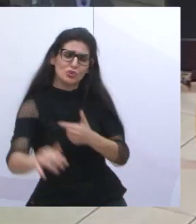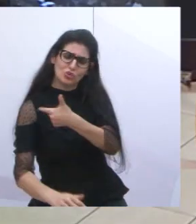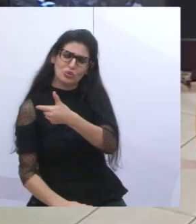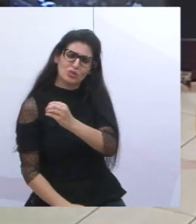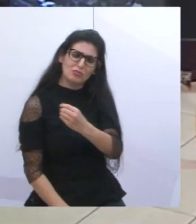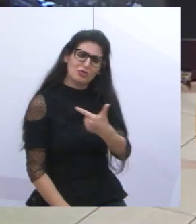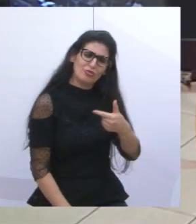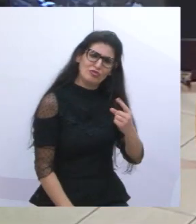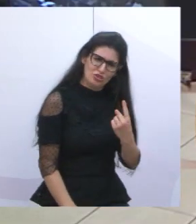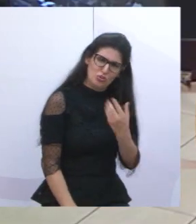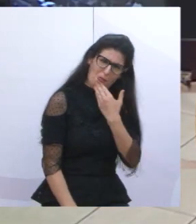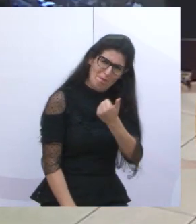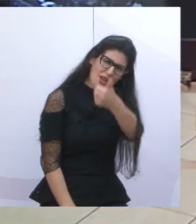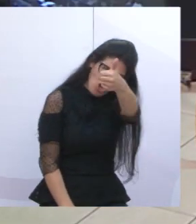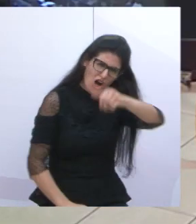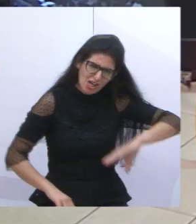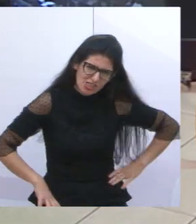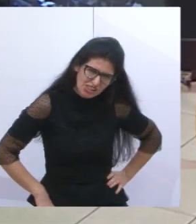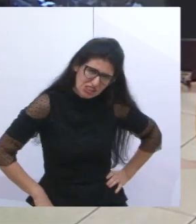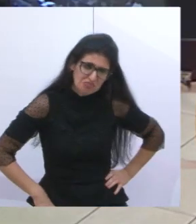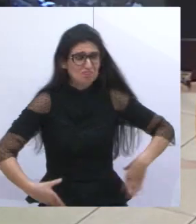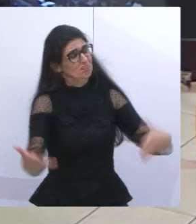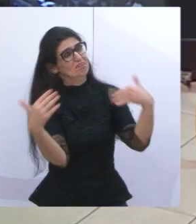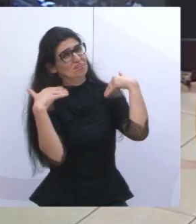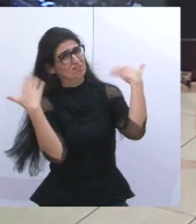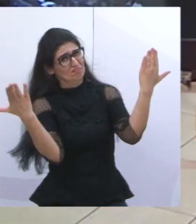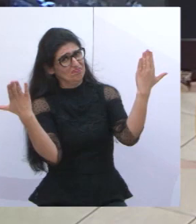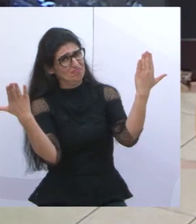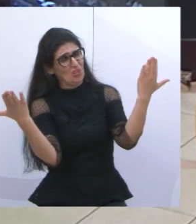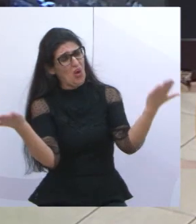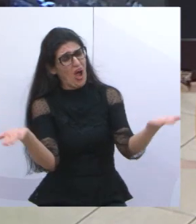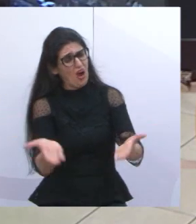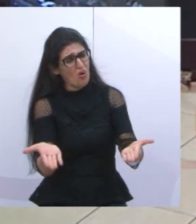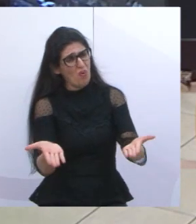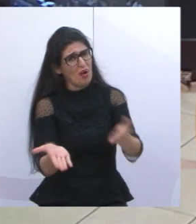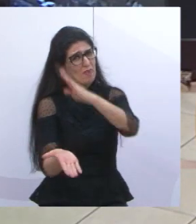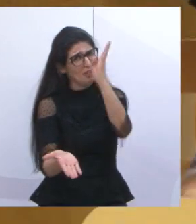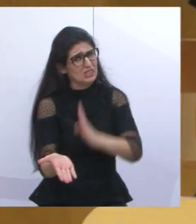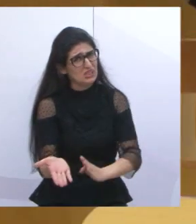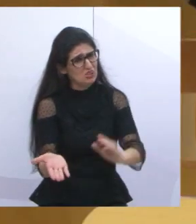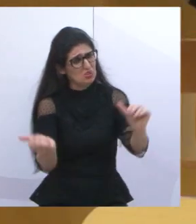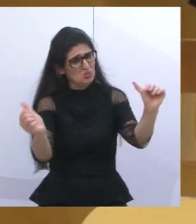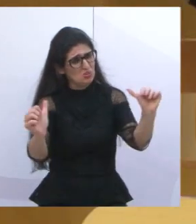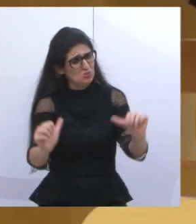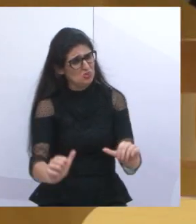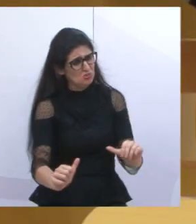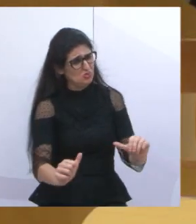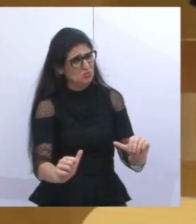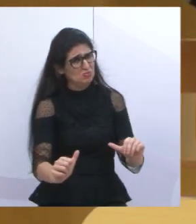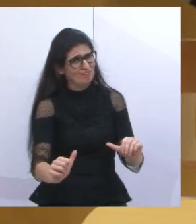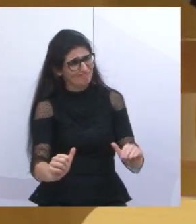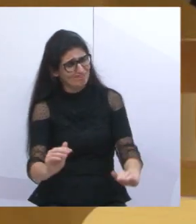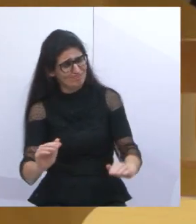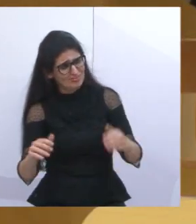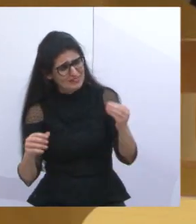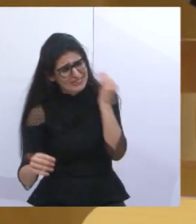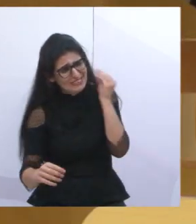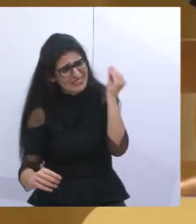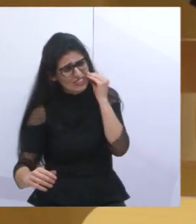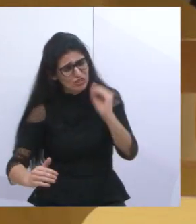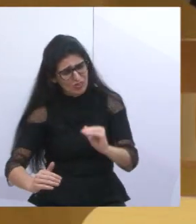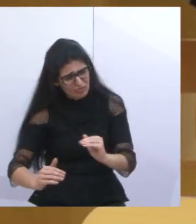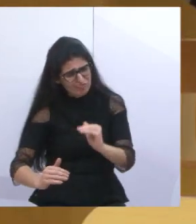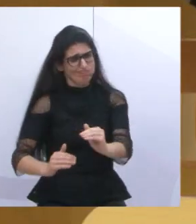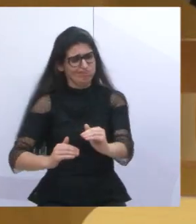nisso, ano que vem tem eleição. E já começou os pacotes de bondade. Percebam vocês aqui.